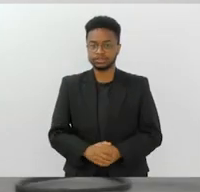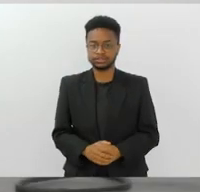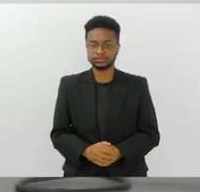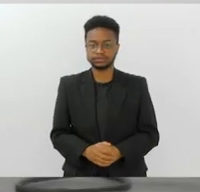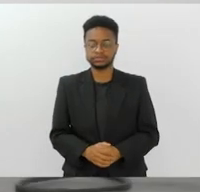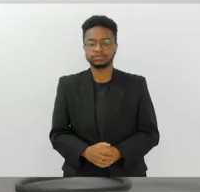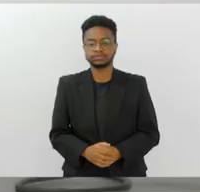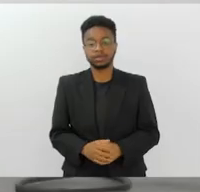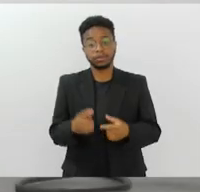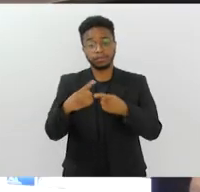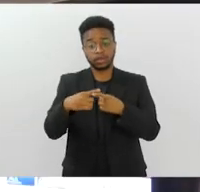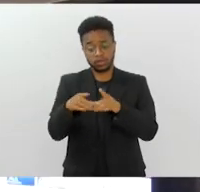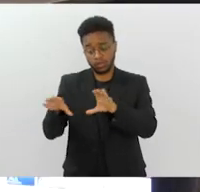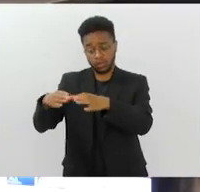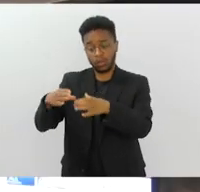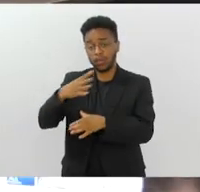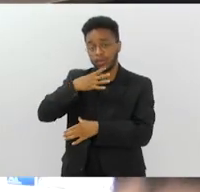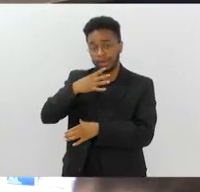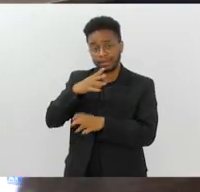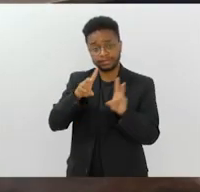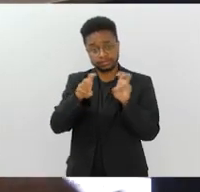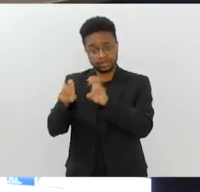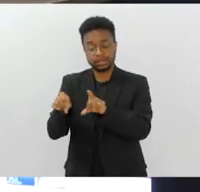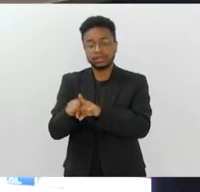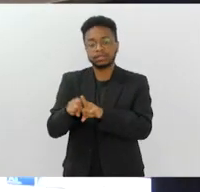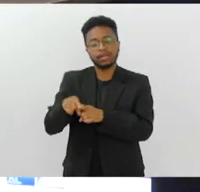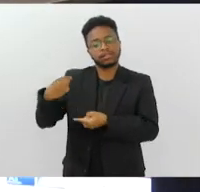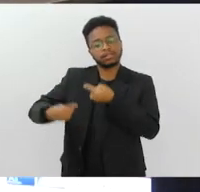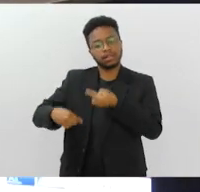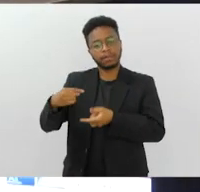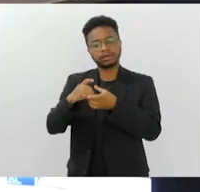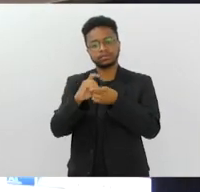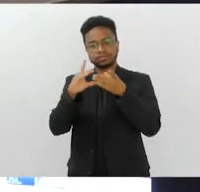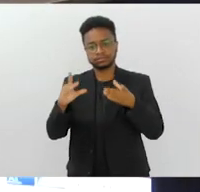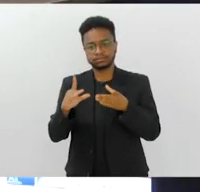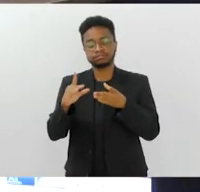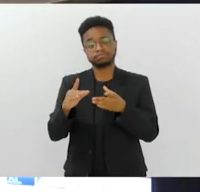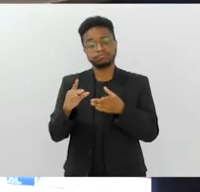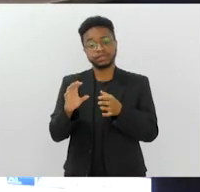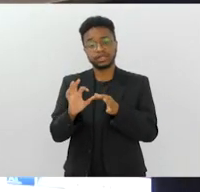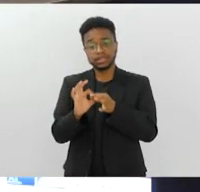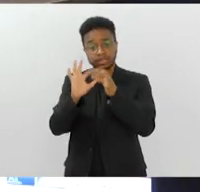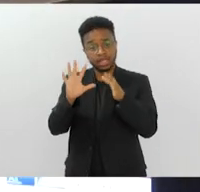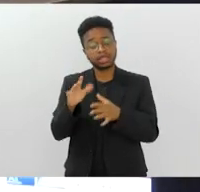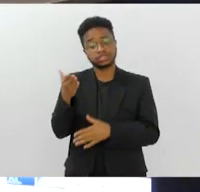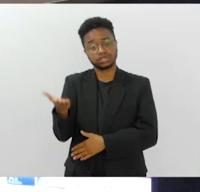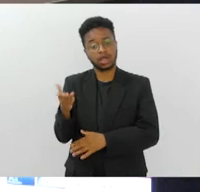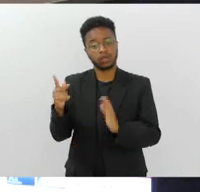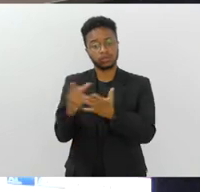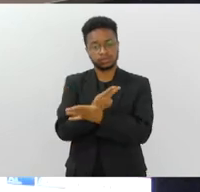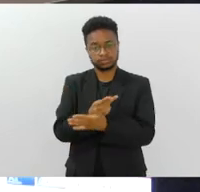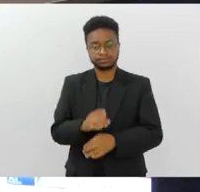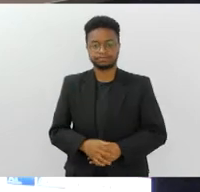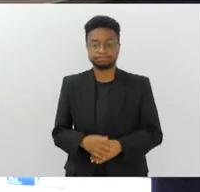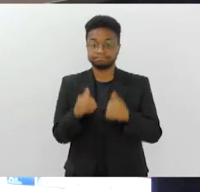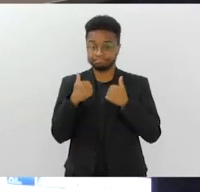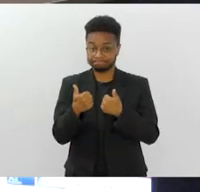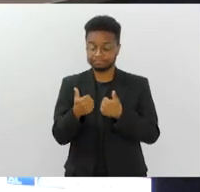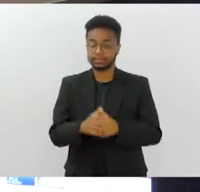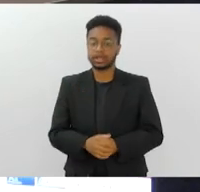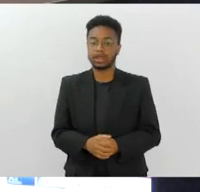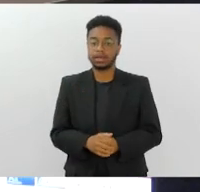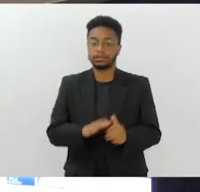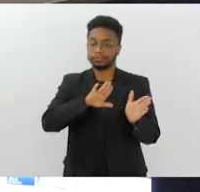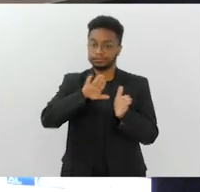o assunto e e o debate democrático permite isso permite isso muito bem a